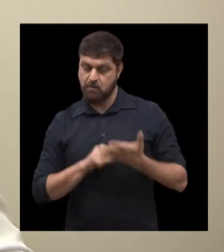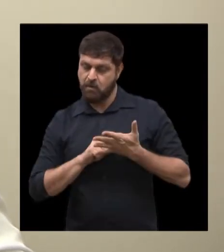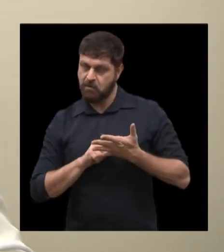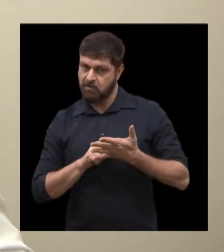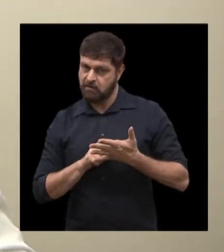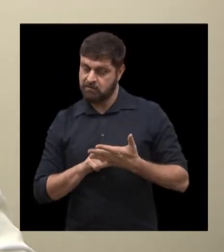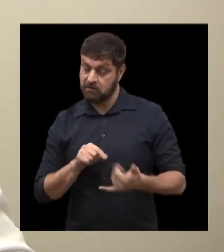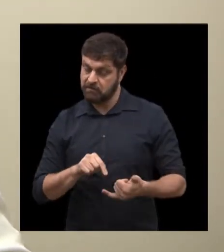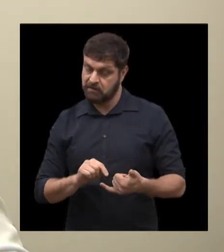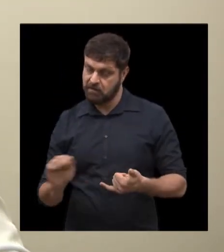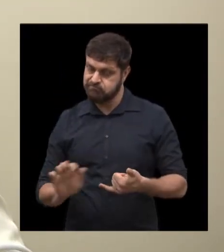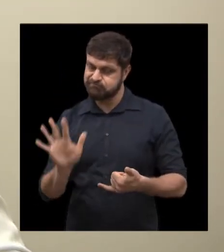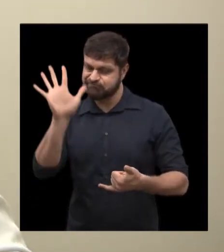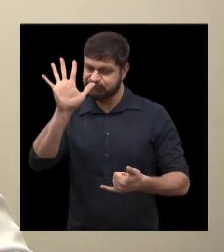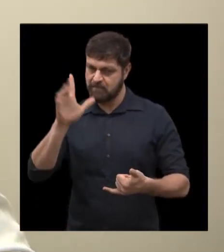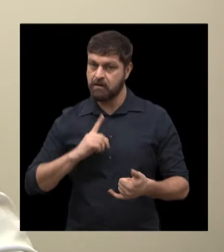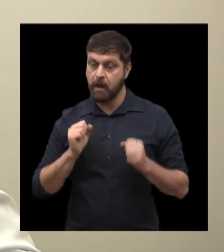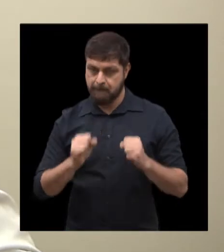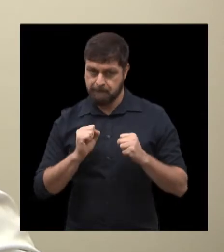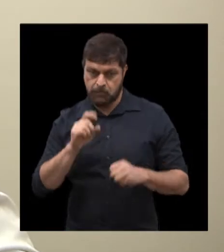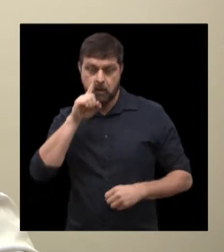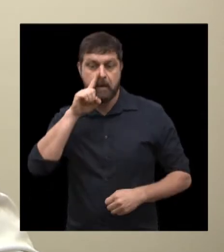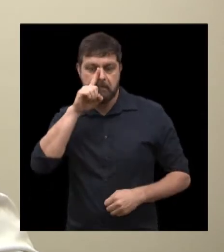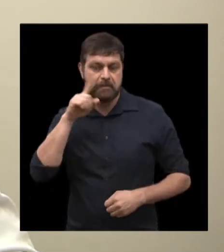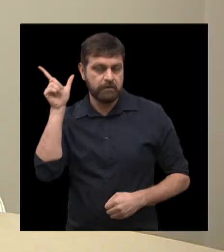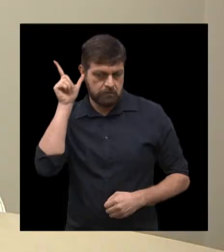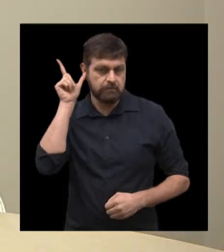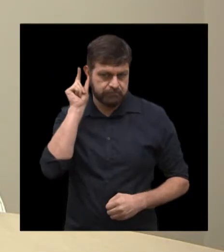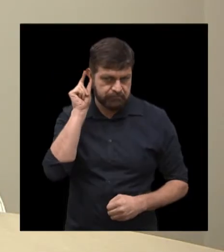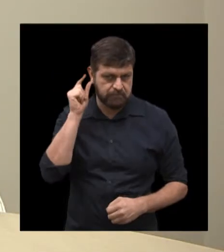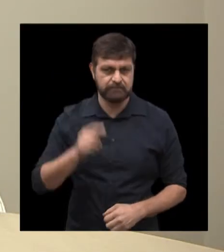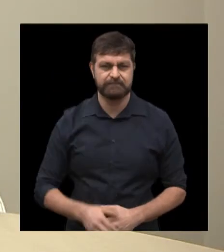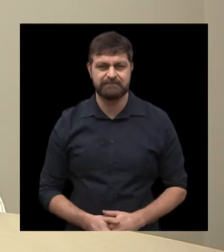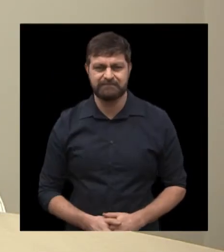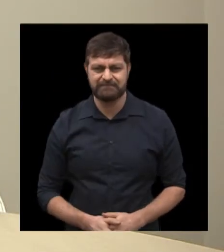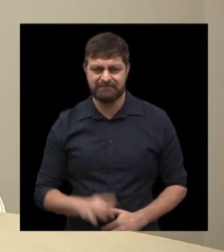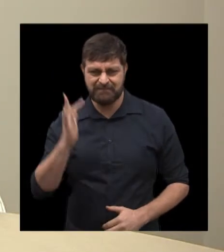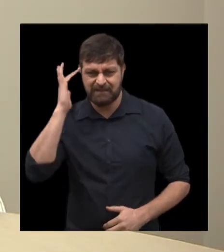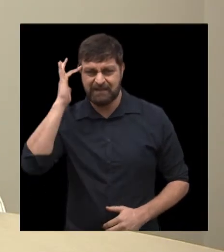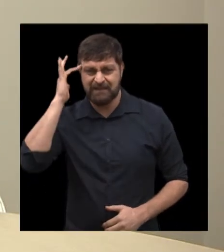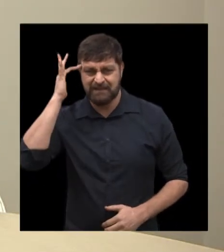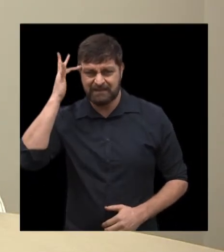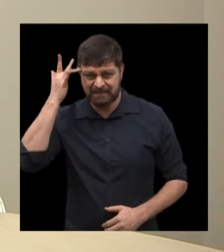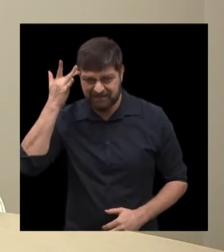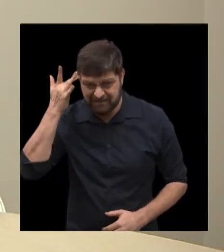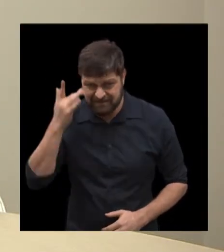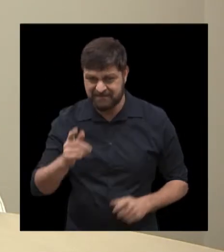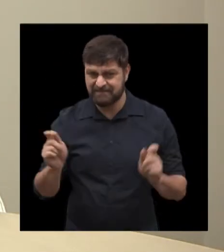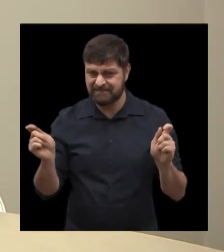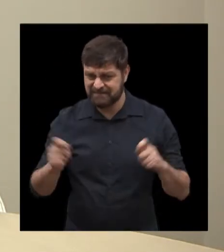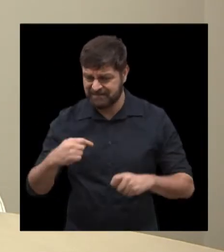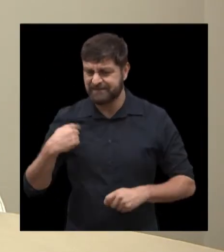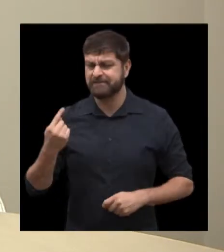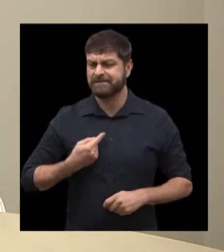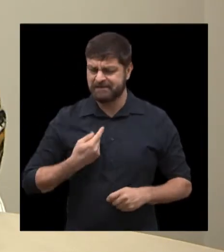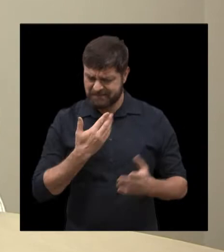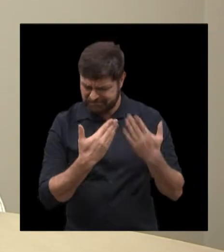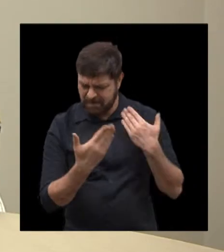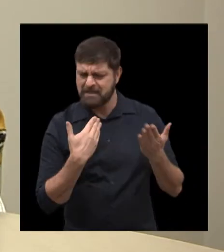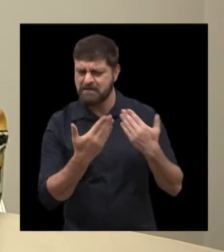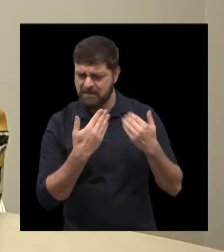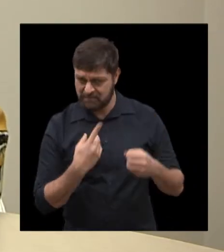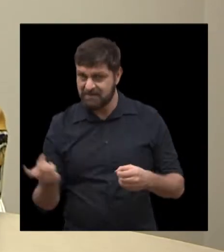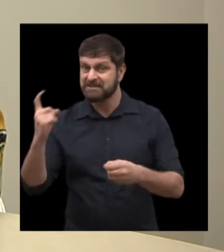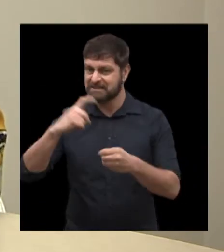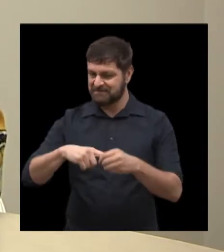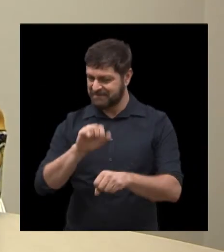com um sinal alto e isso pode ser prejudicial ao seu ouvido. Eu acho que isso ainda rende, né? Um pouco de conversa. Tem. A gente